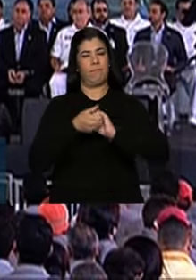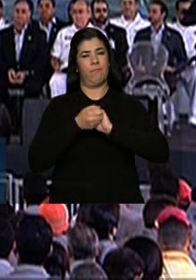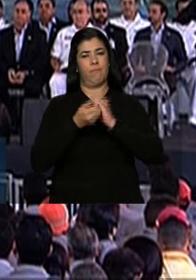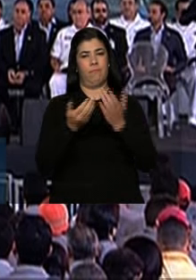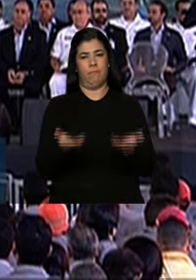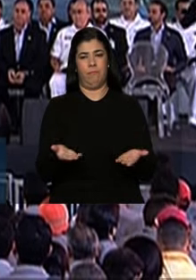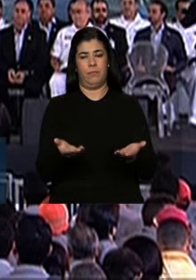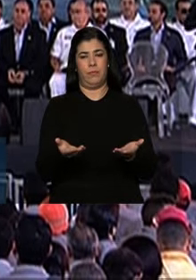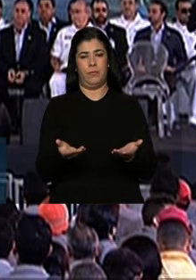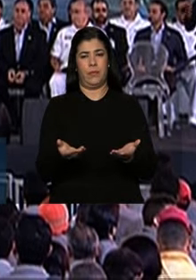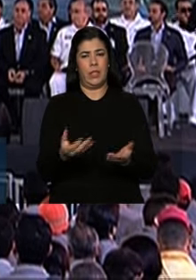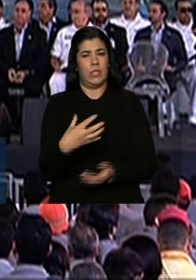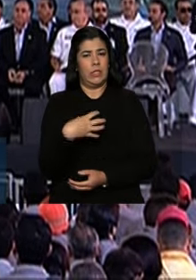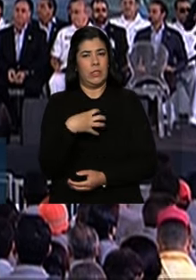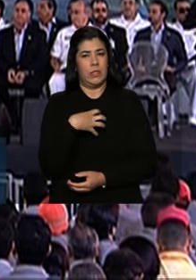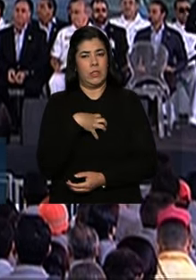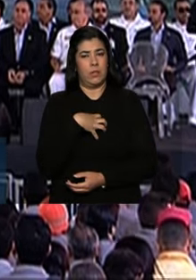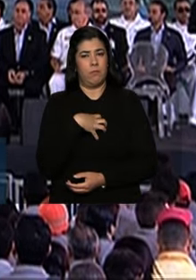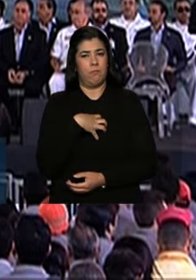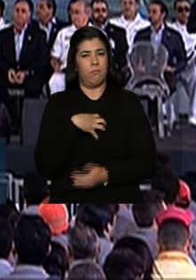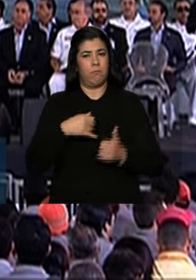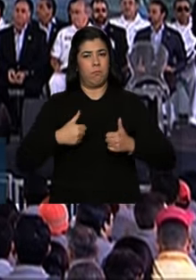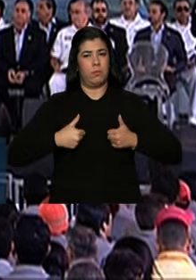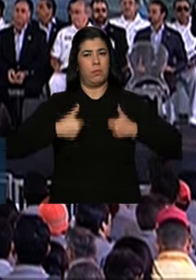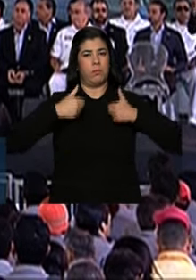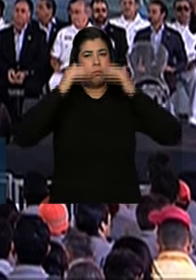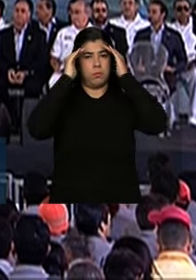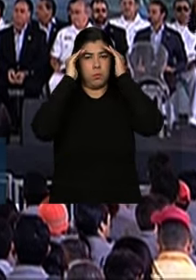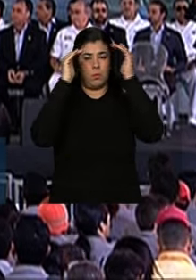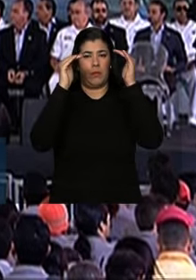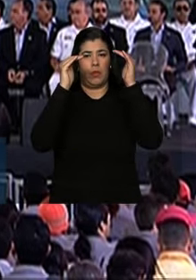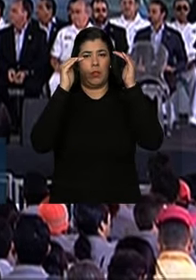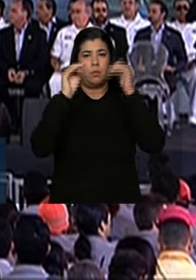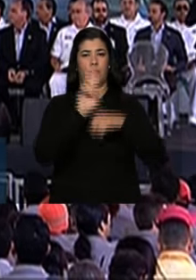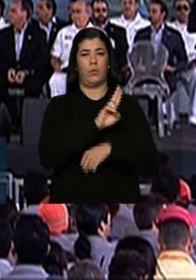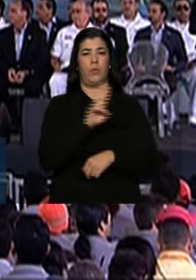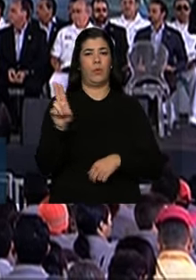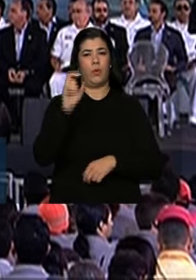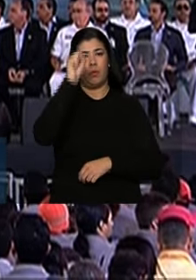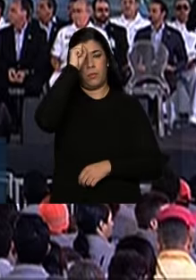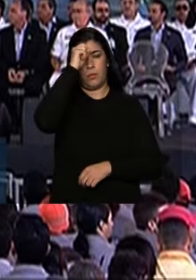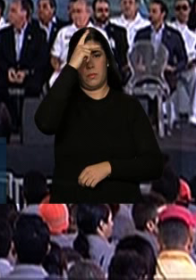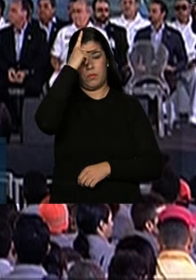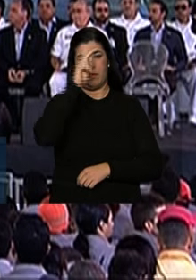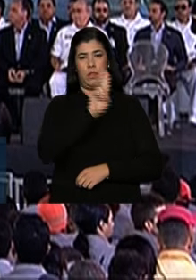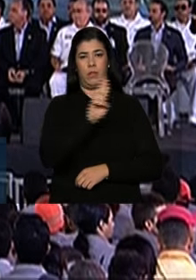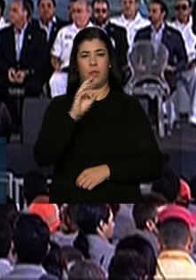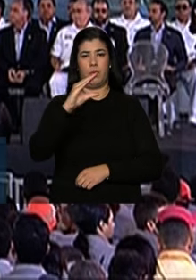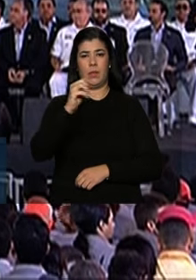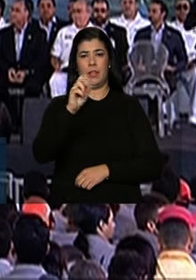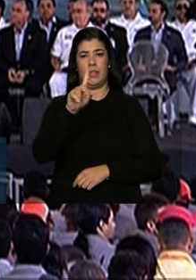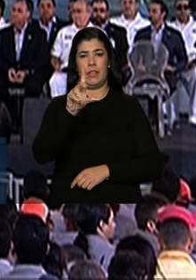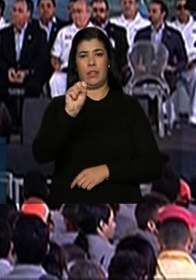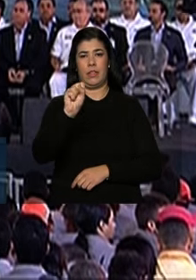hoje, em nome do prefeito Carlos Santana, que se encontra